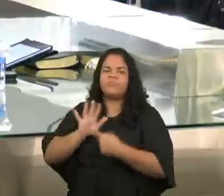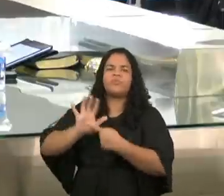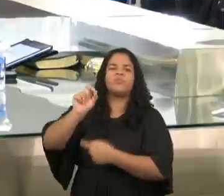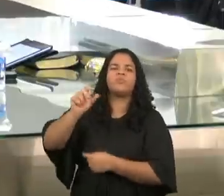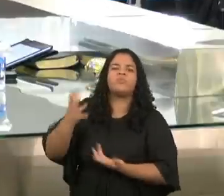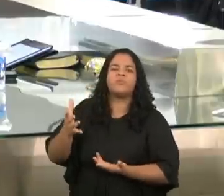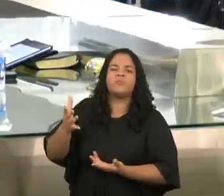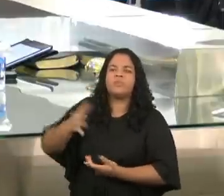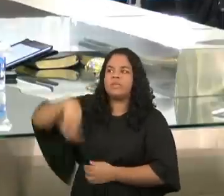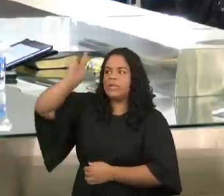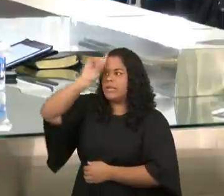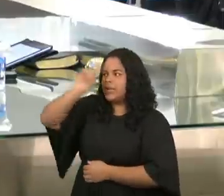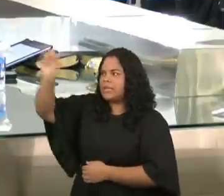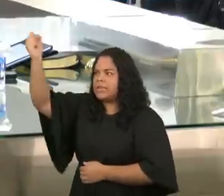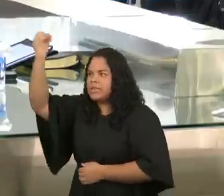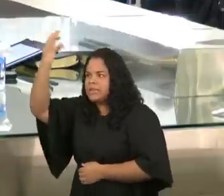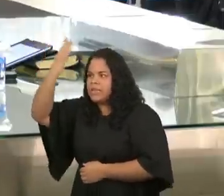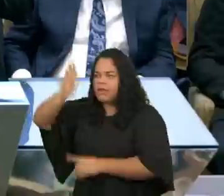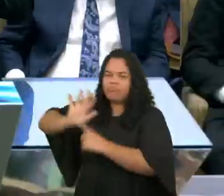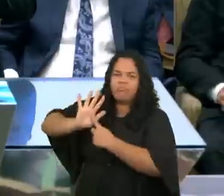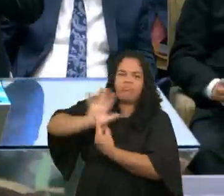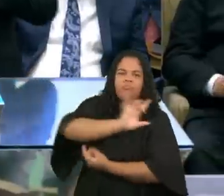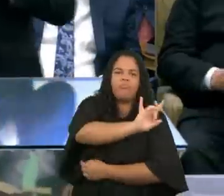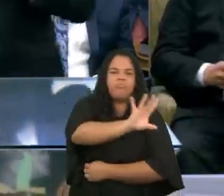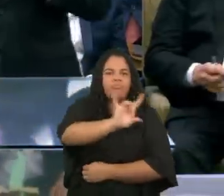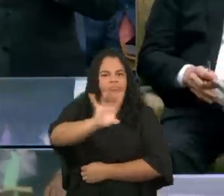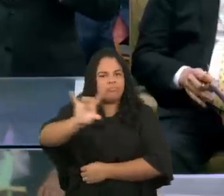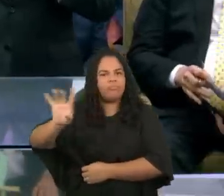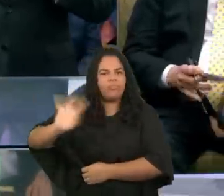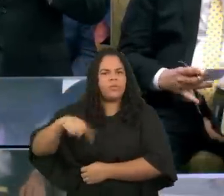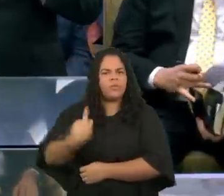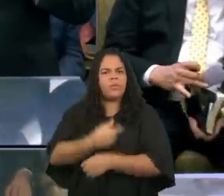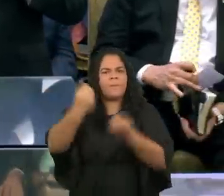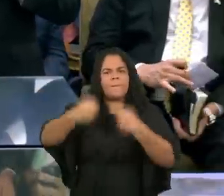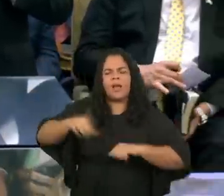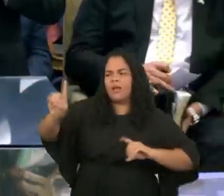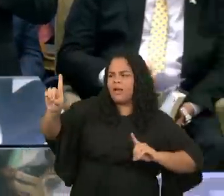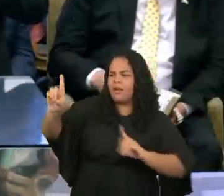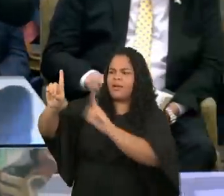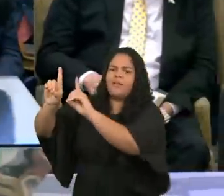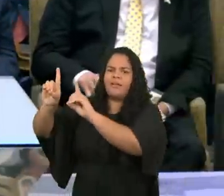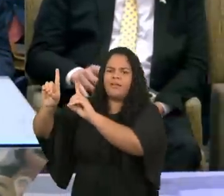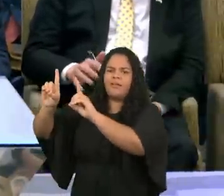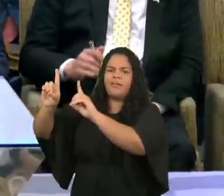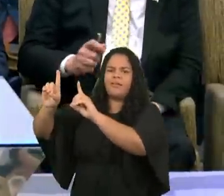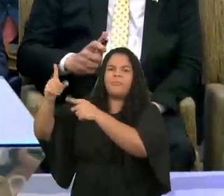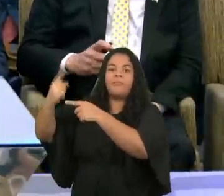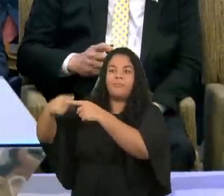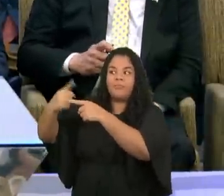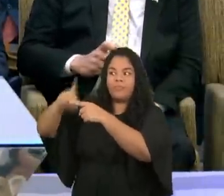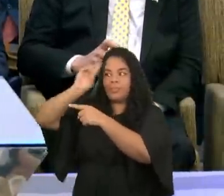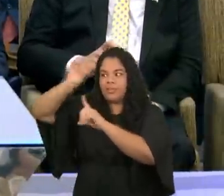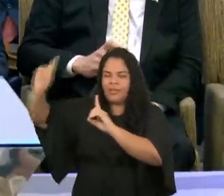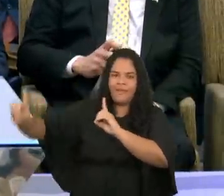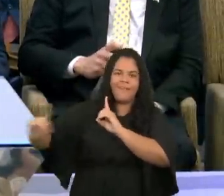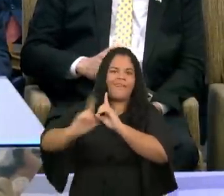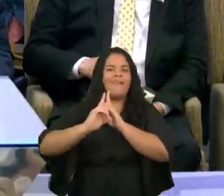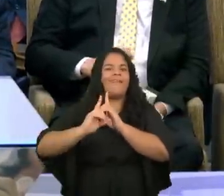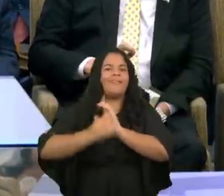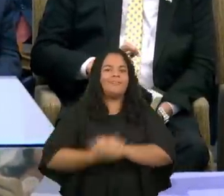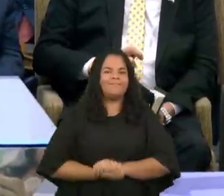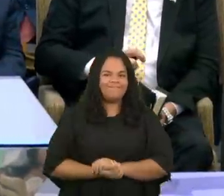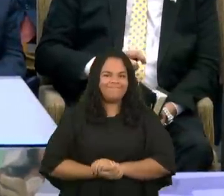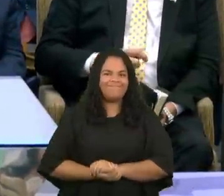atenção. Sabe o que foi que ele fez? Diga comigo, migalhas, marcas,